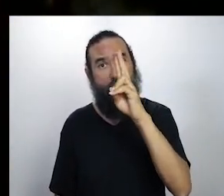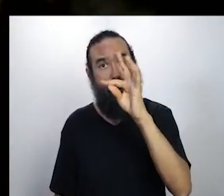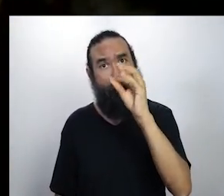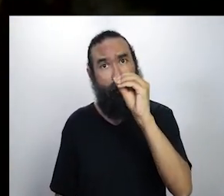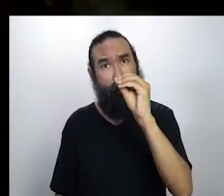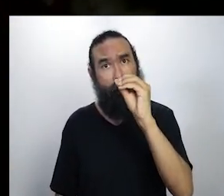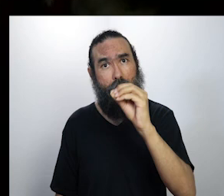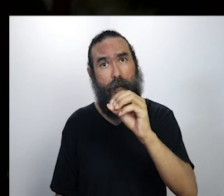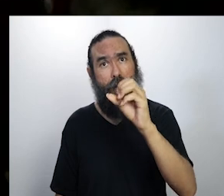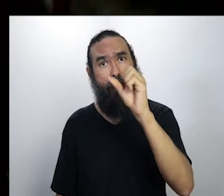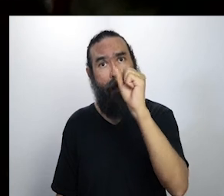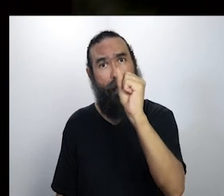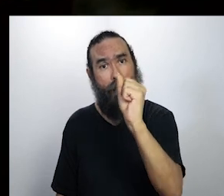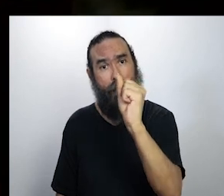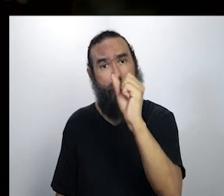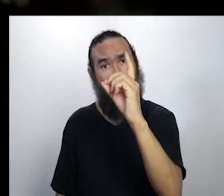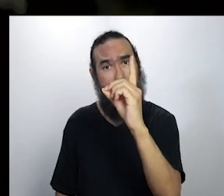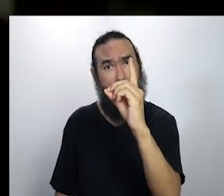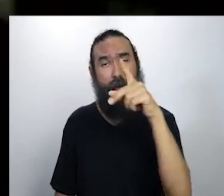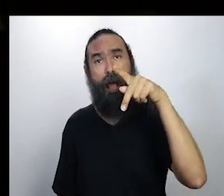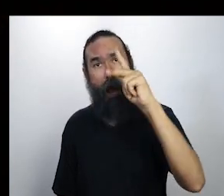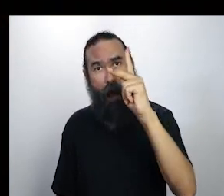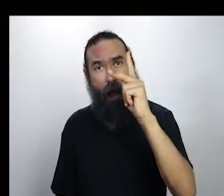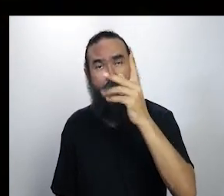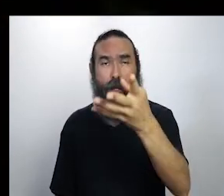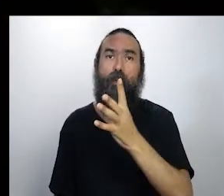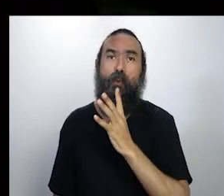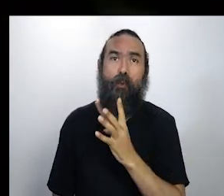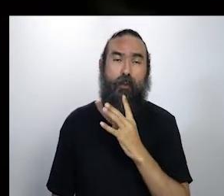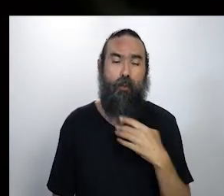E tem muita história lá para contar.